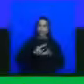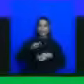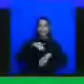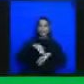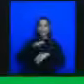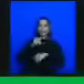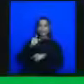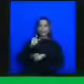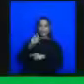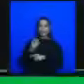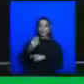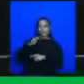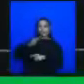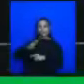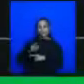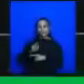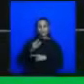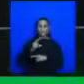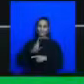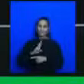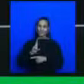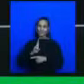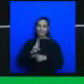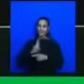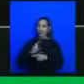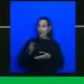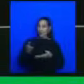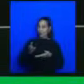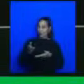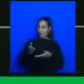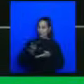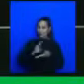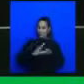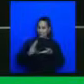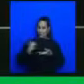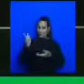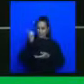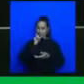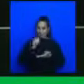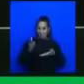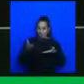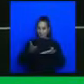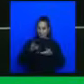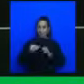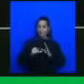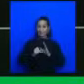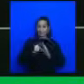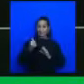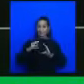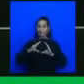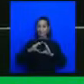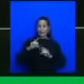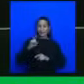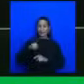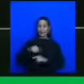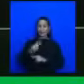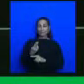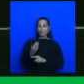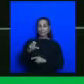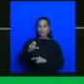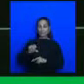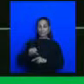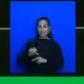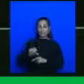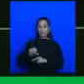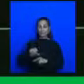Prêmio de mais de 74 milhões de reais. Será que sai agora? Primeira bola já temos e é o número